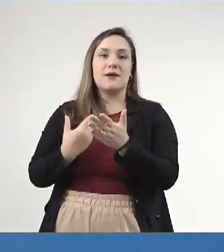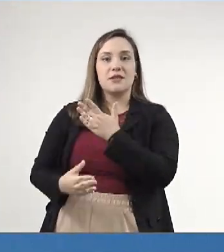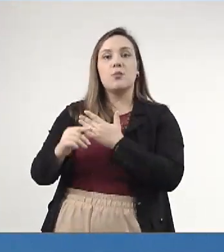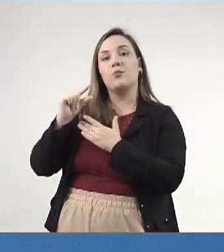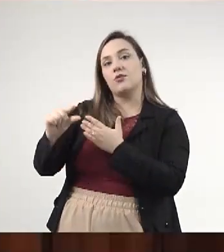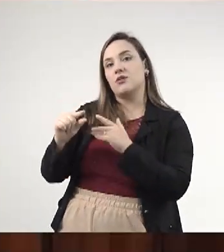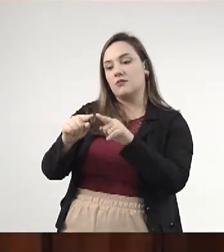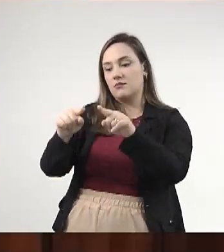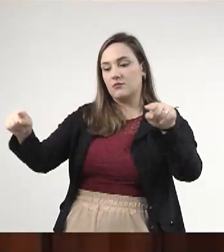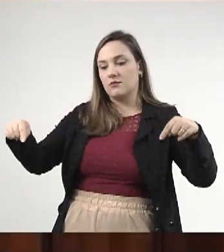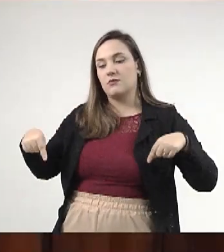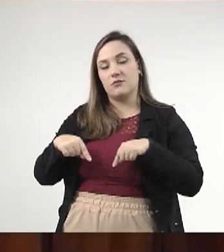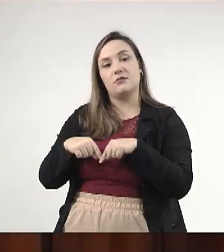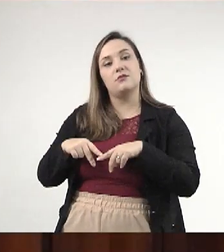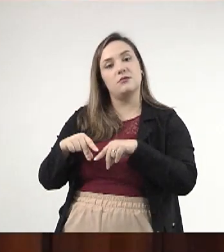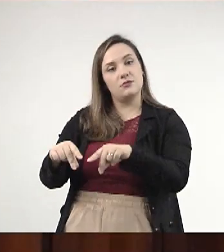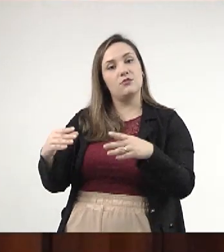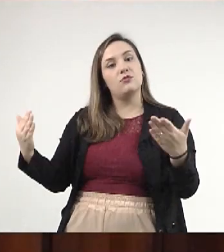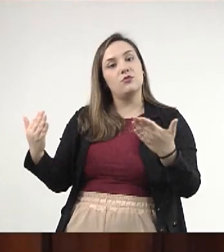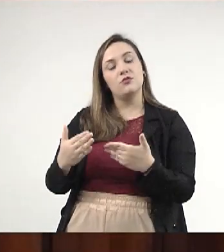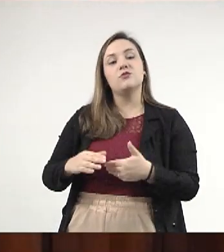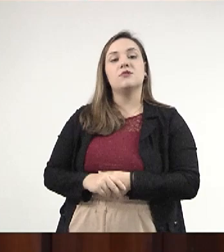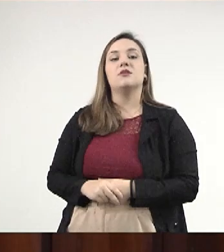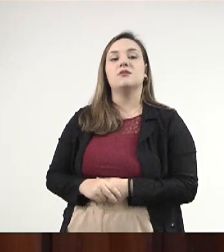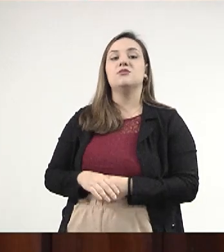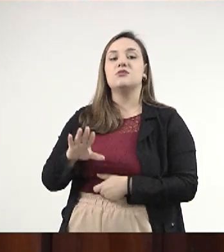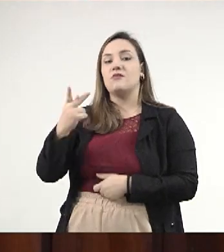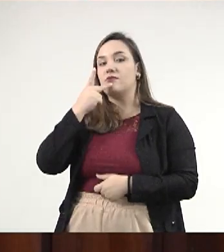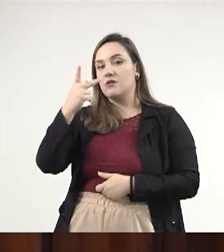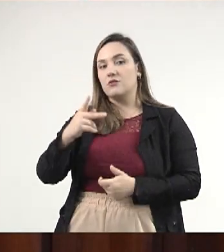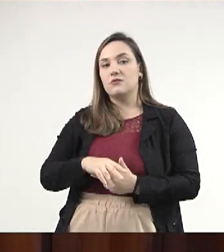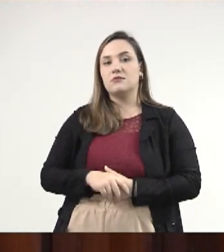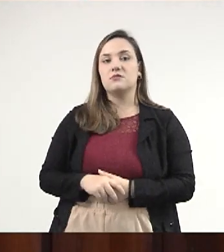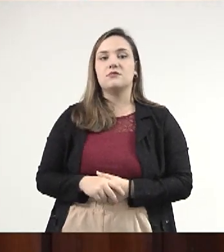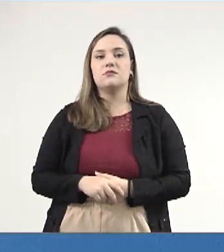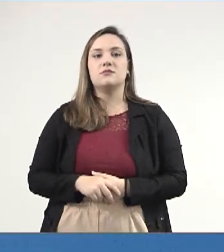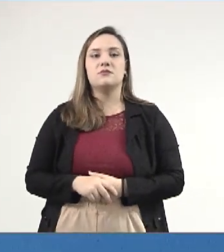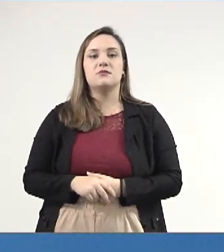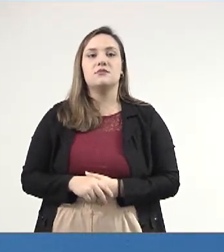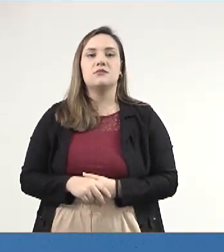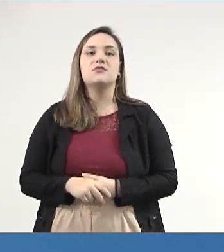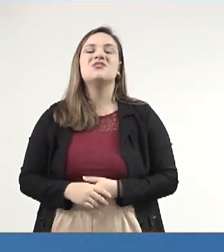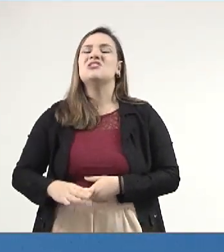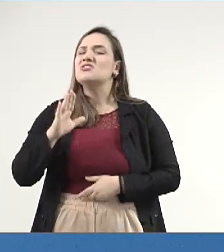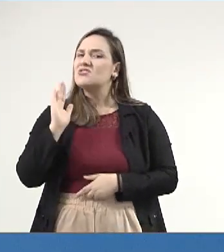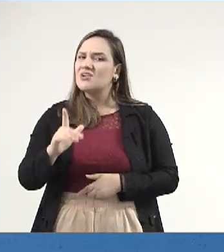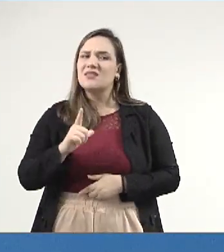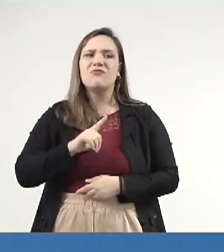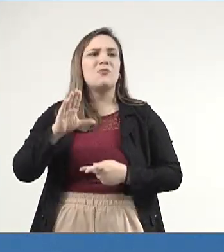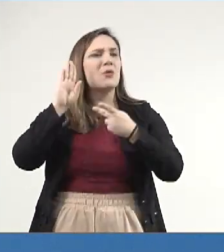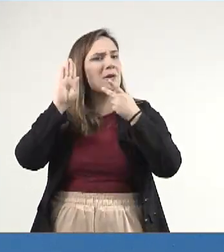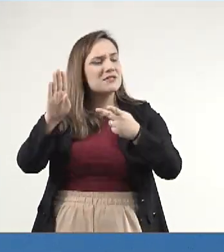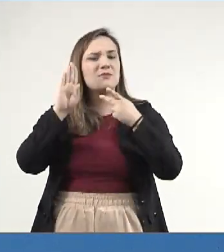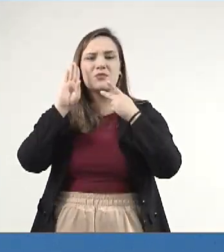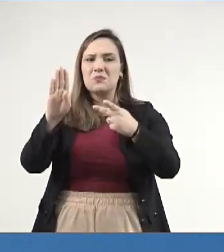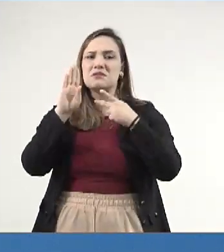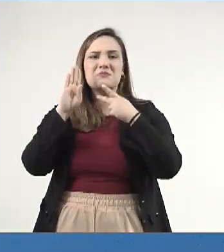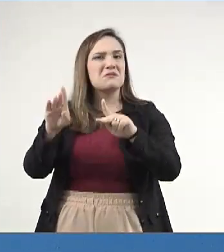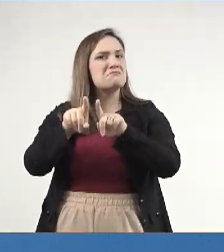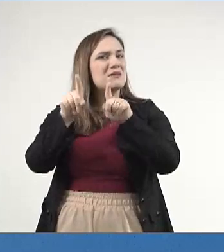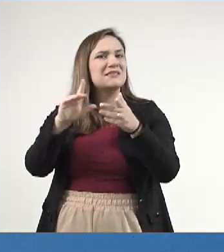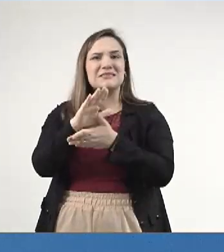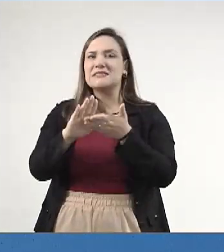seu território hoje ocupado. E ela diz para a gente o seguinte: já foram feitas inúmeras promessas, nenhuma